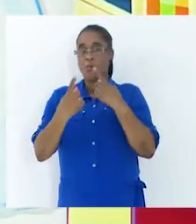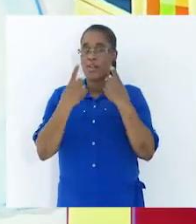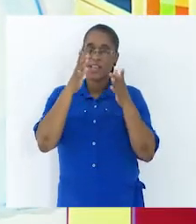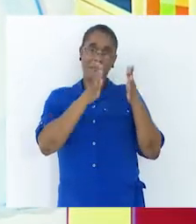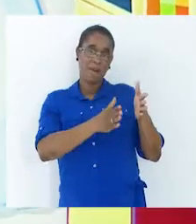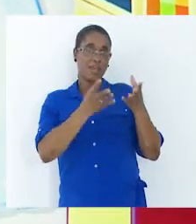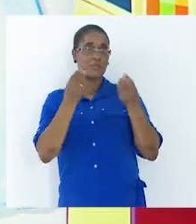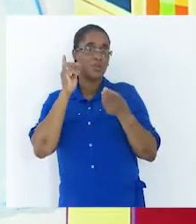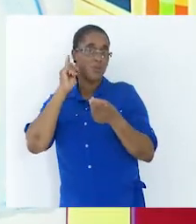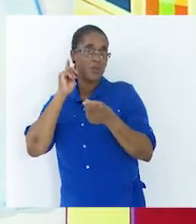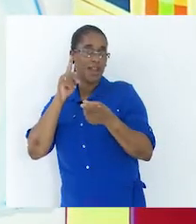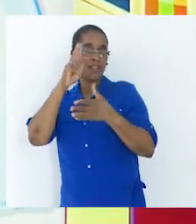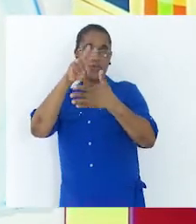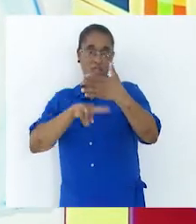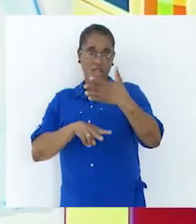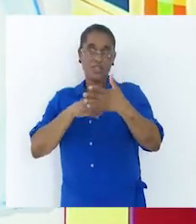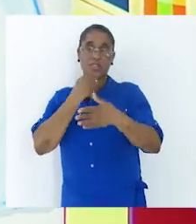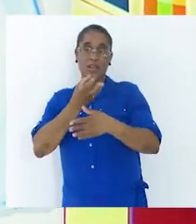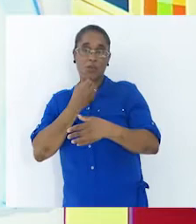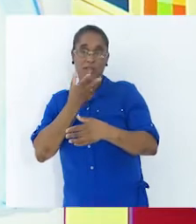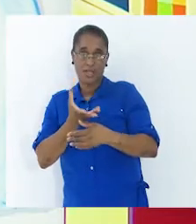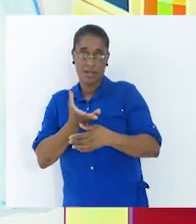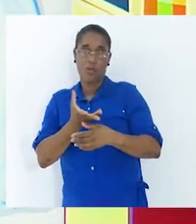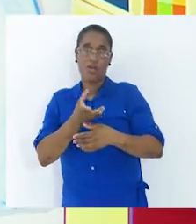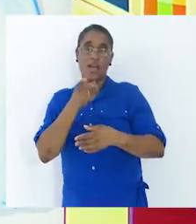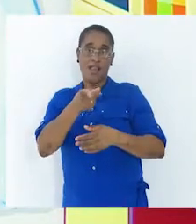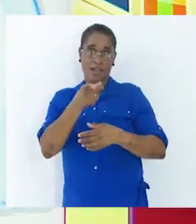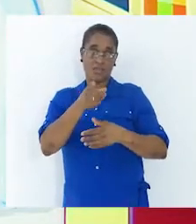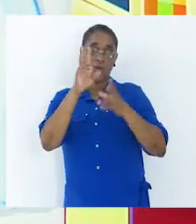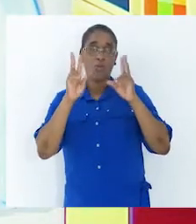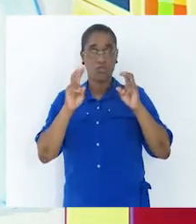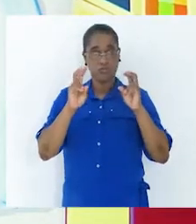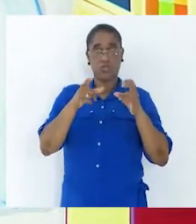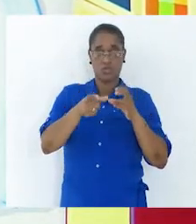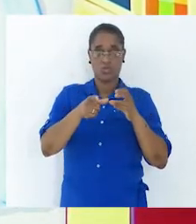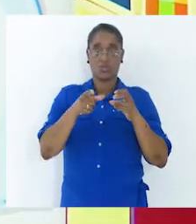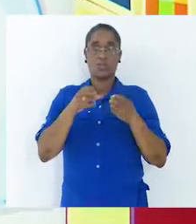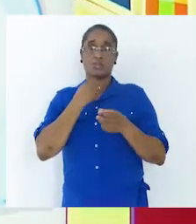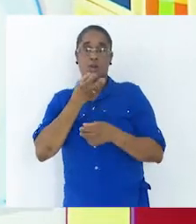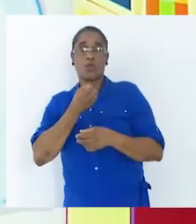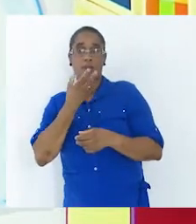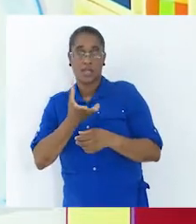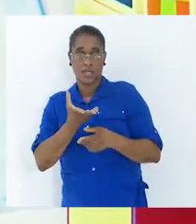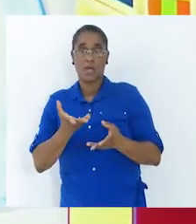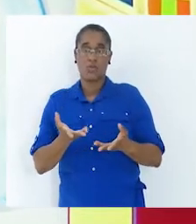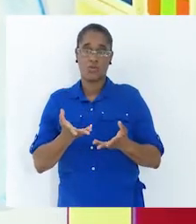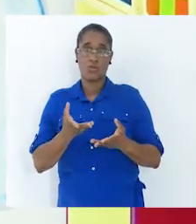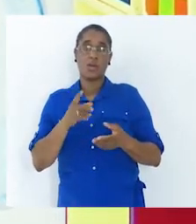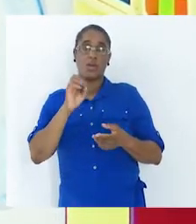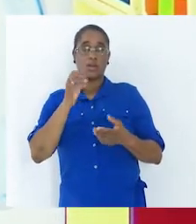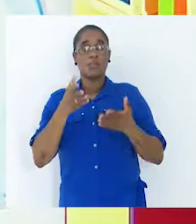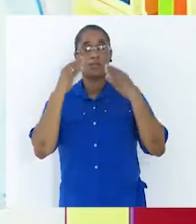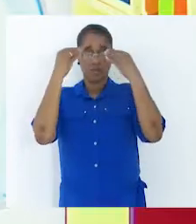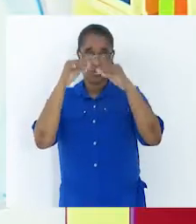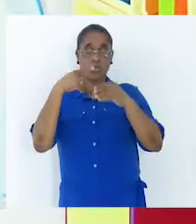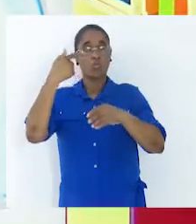muito importantes, que é o texto de argumentação. É lá que está o conteúdo da argumentação e da